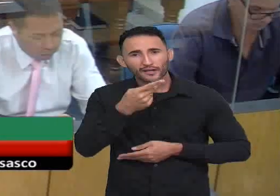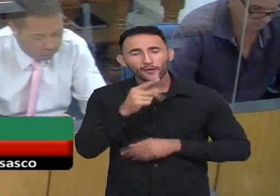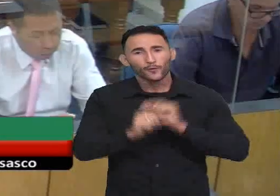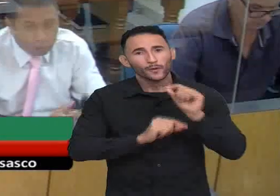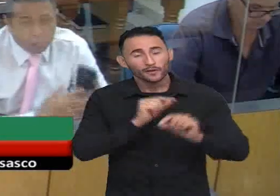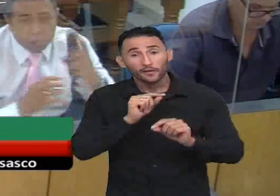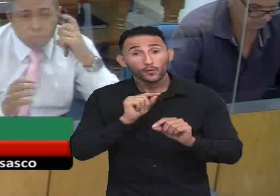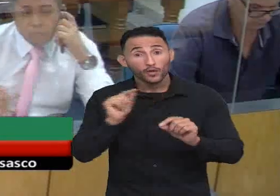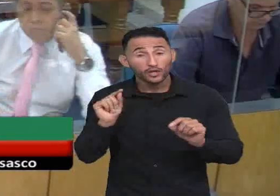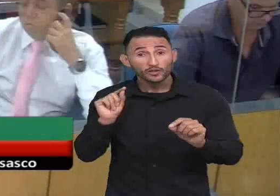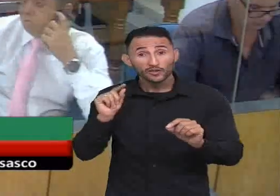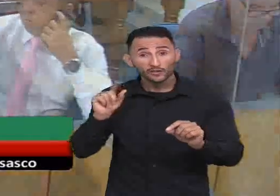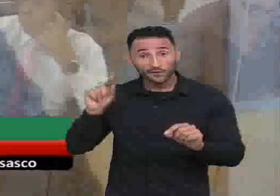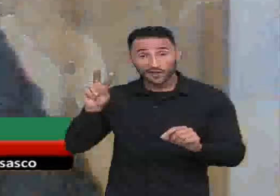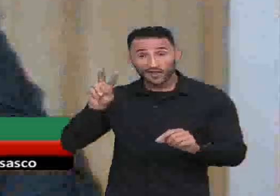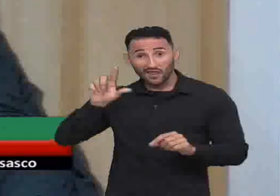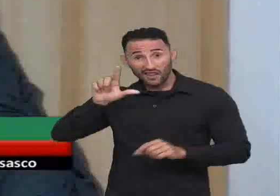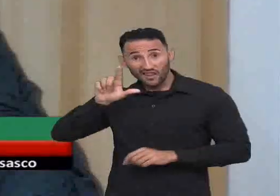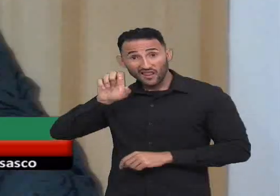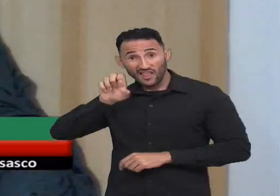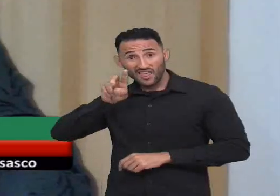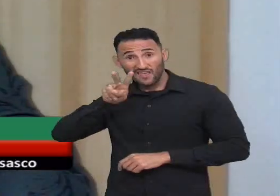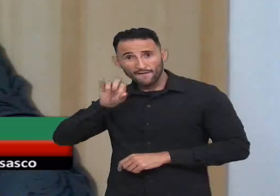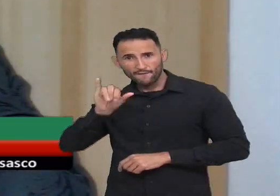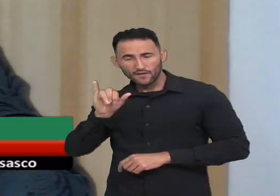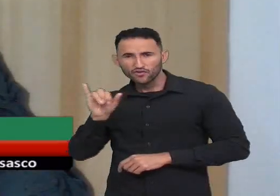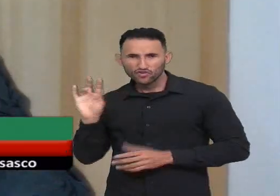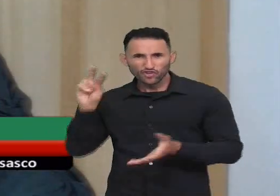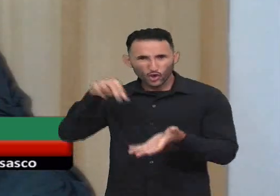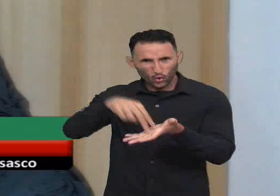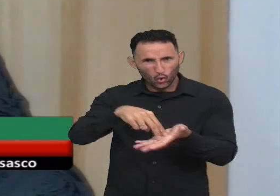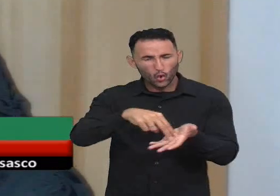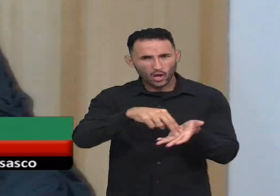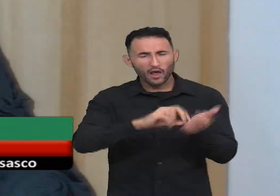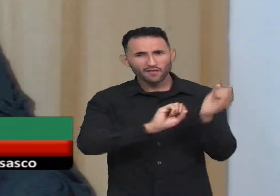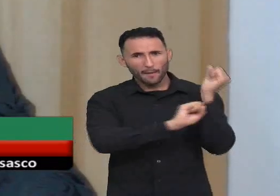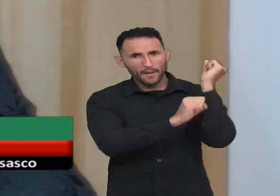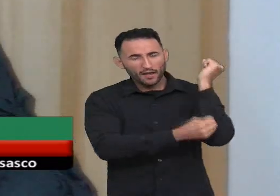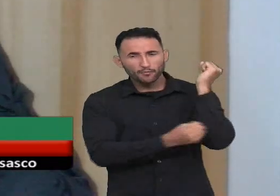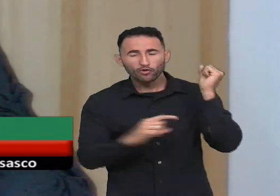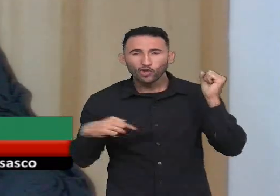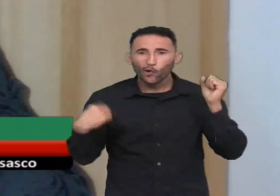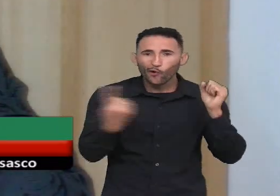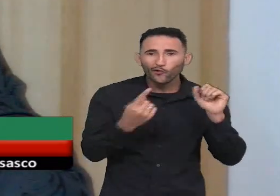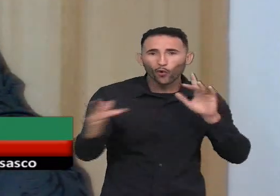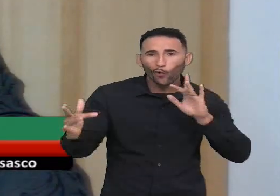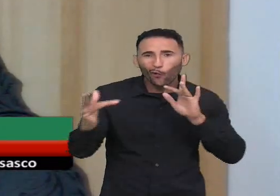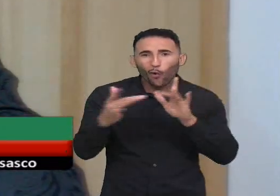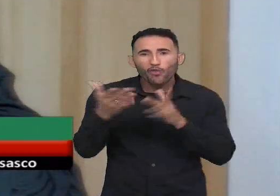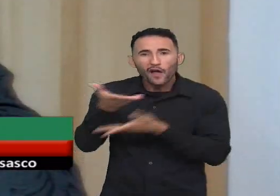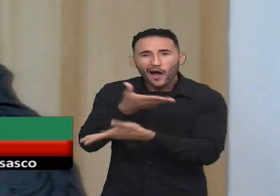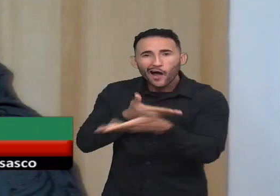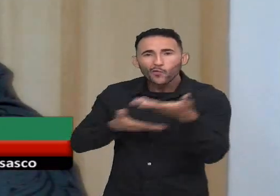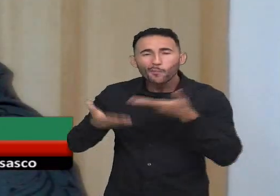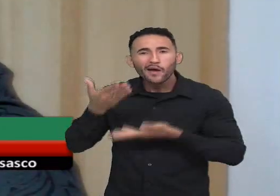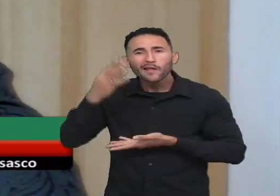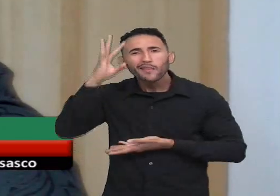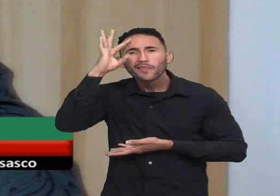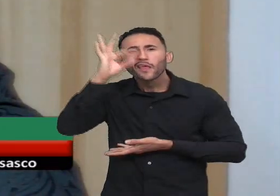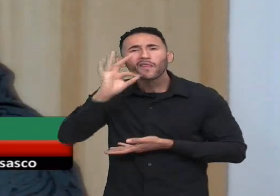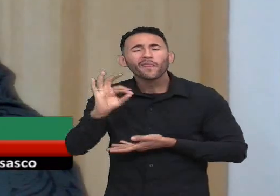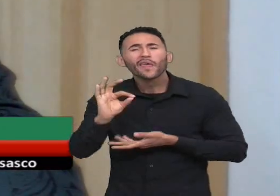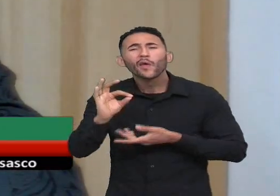na Sabesp, né, a gente... se aproximou dele para entender, porque a gente também tinha dificuldade com a